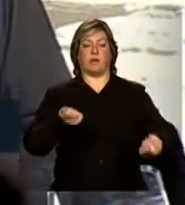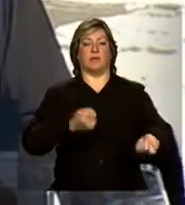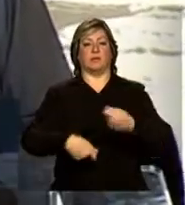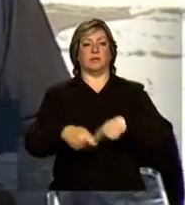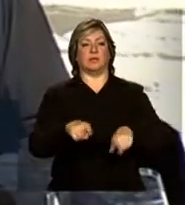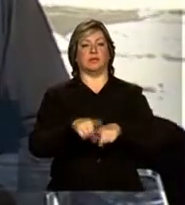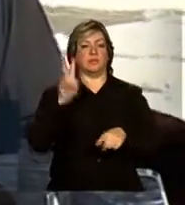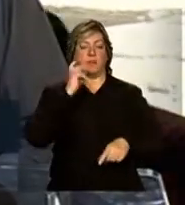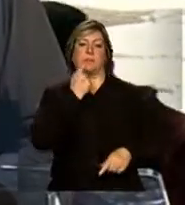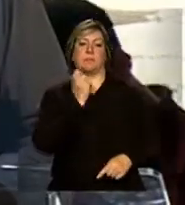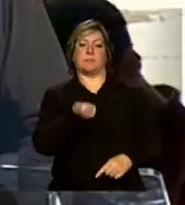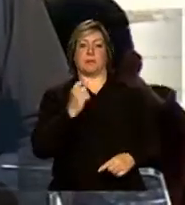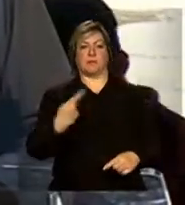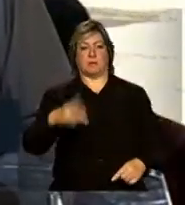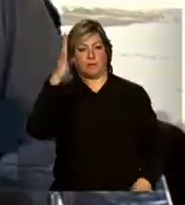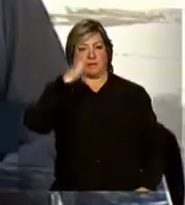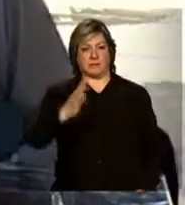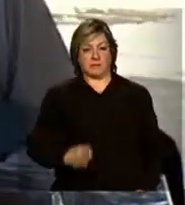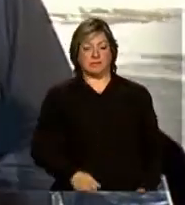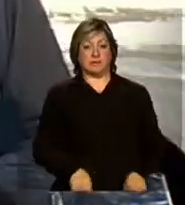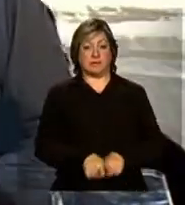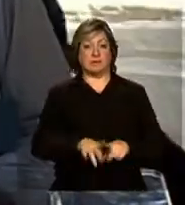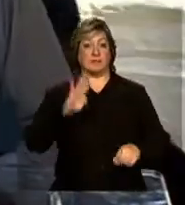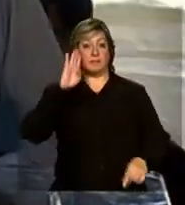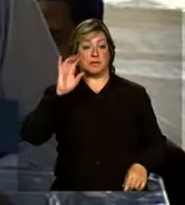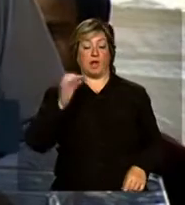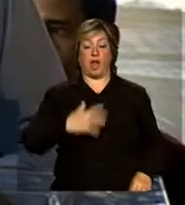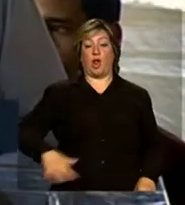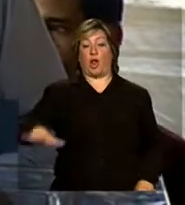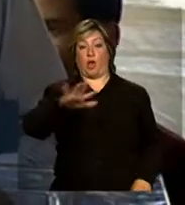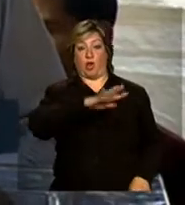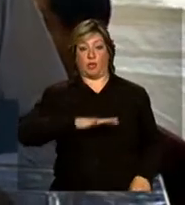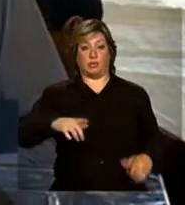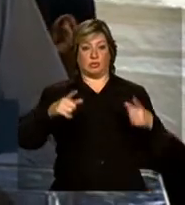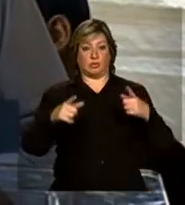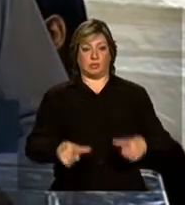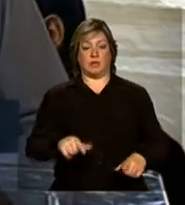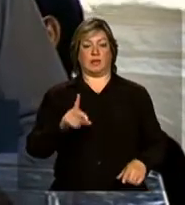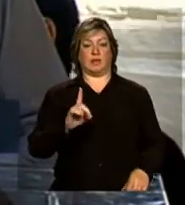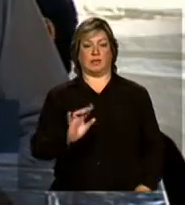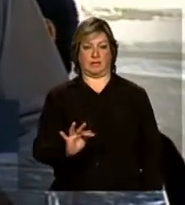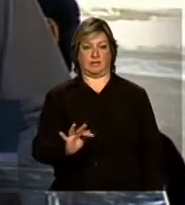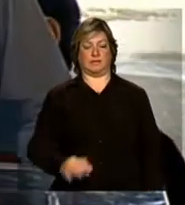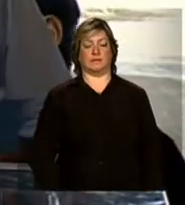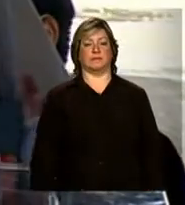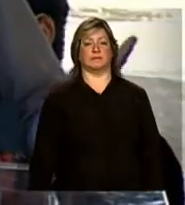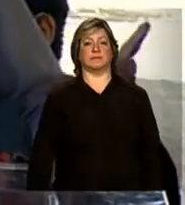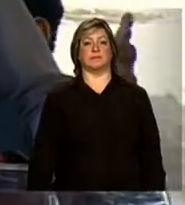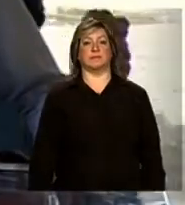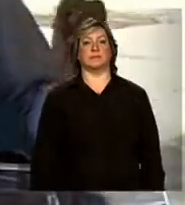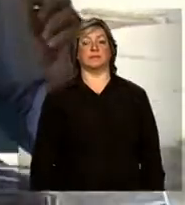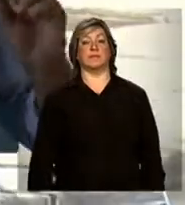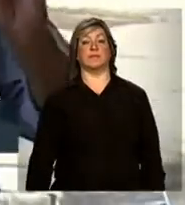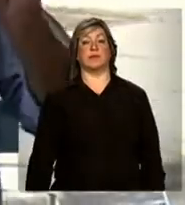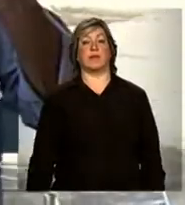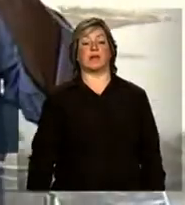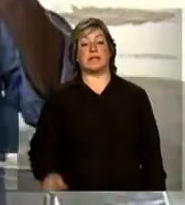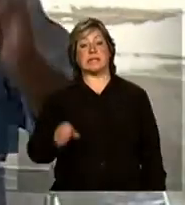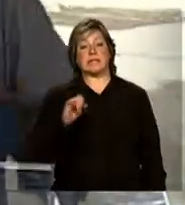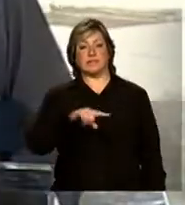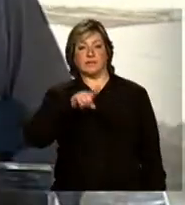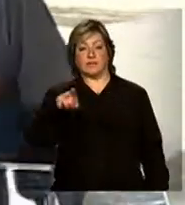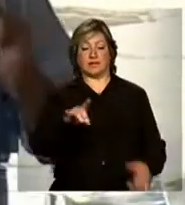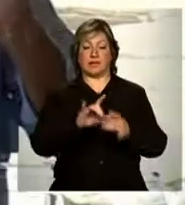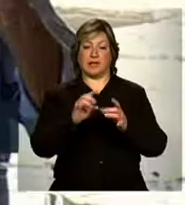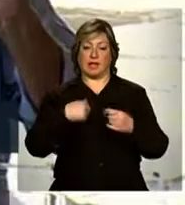a pescados no Brasil e principalmente na nossa região rede Leve nós temos se me permitem